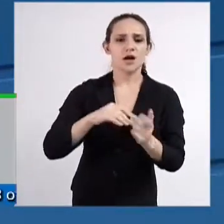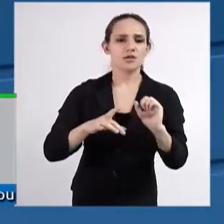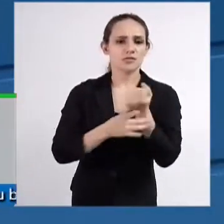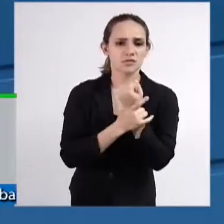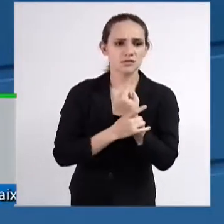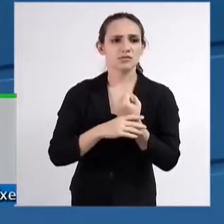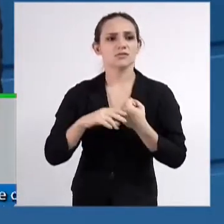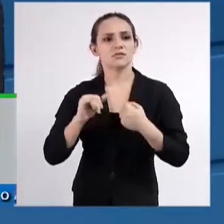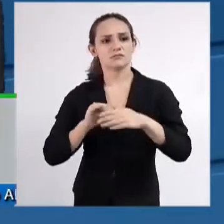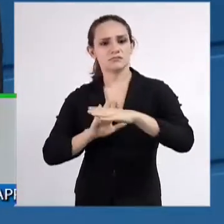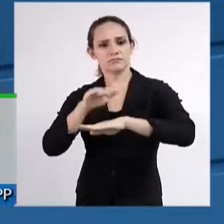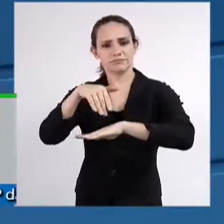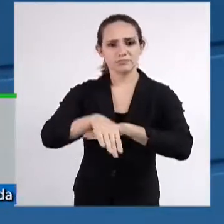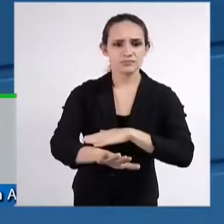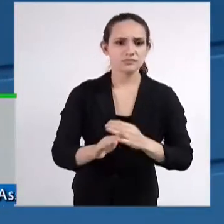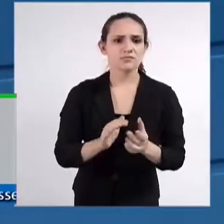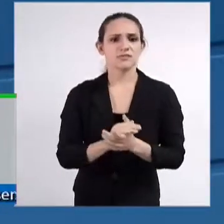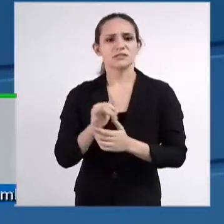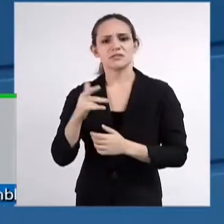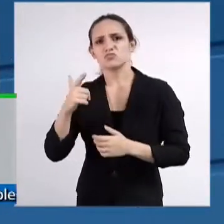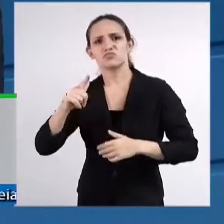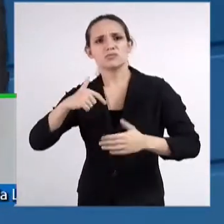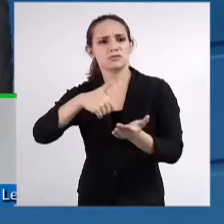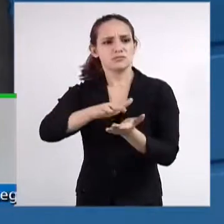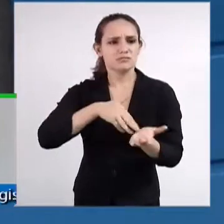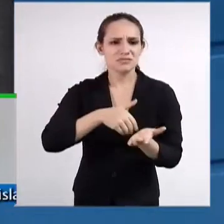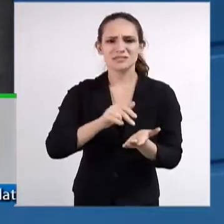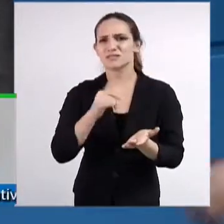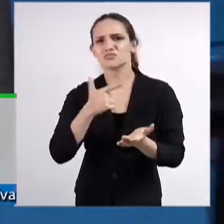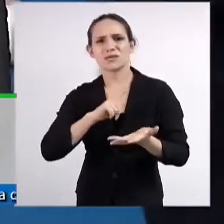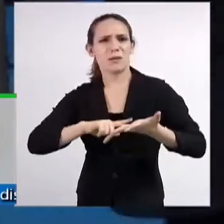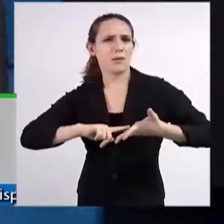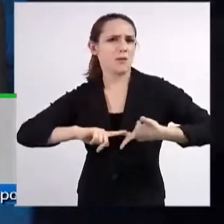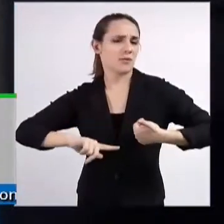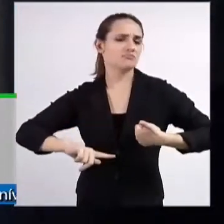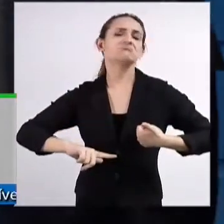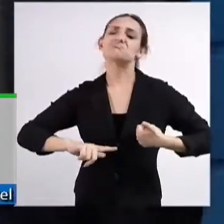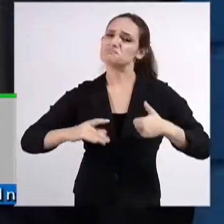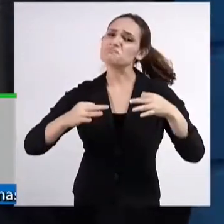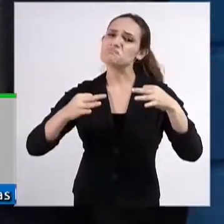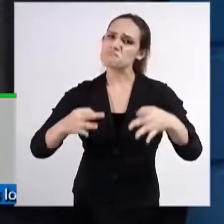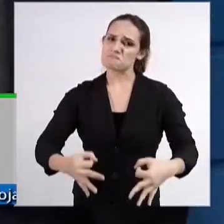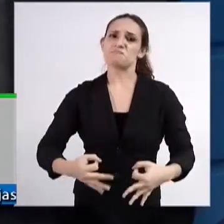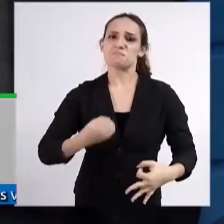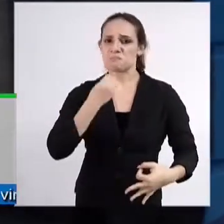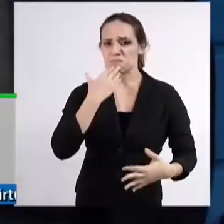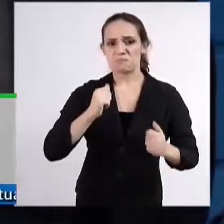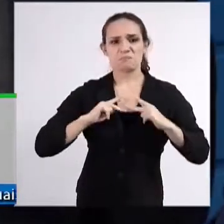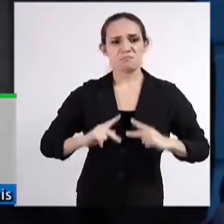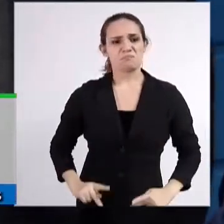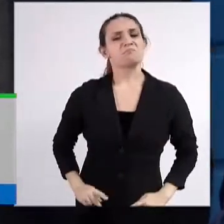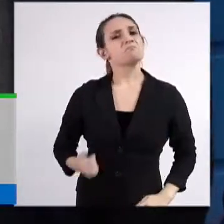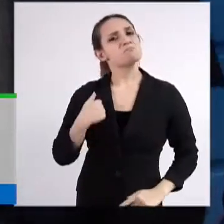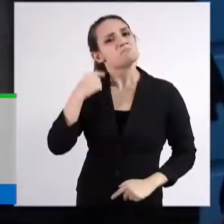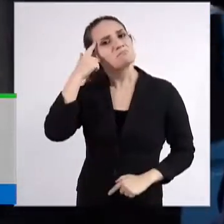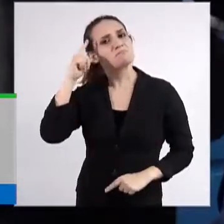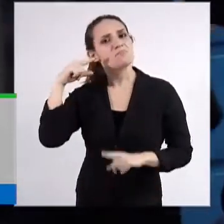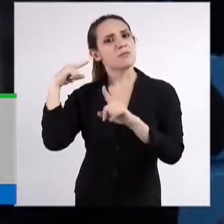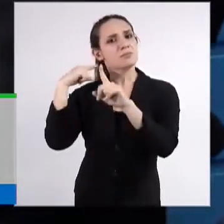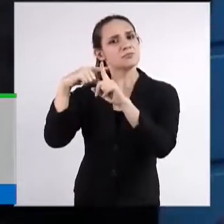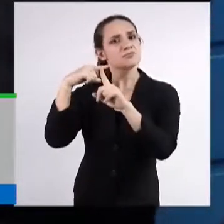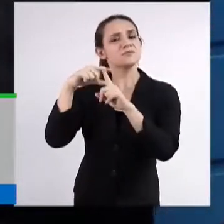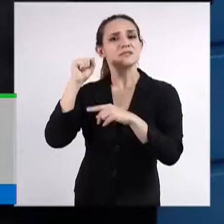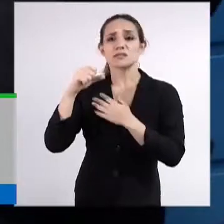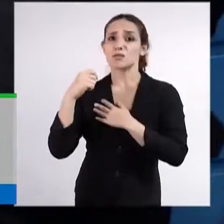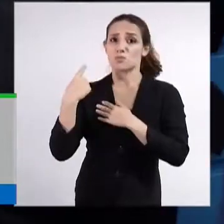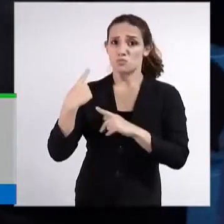lombada está mal instalada, de que não há sinalização viária. Então, tudo isso aí para nós é muito positivo, nós como